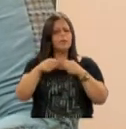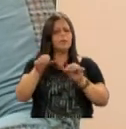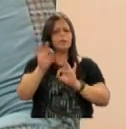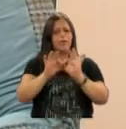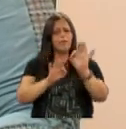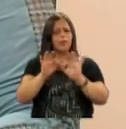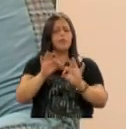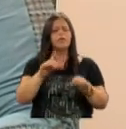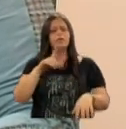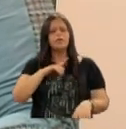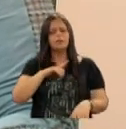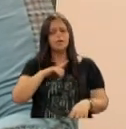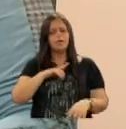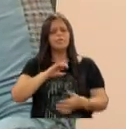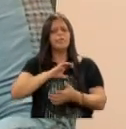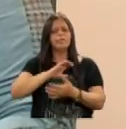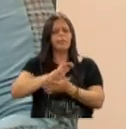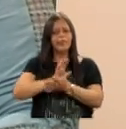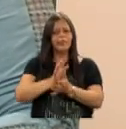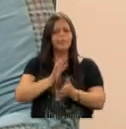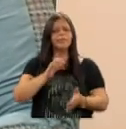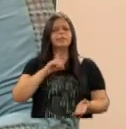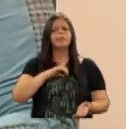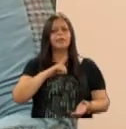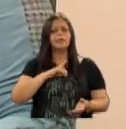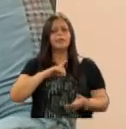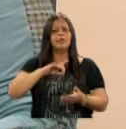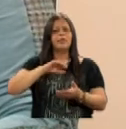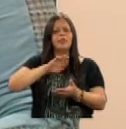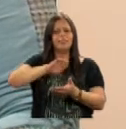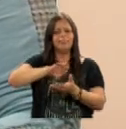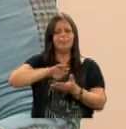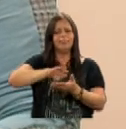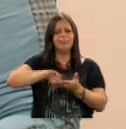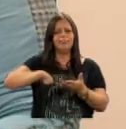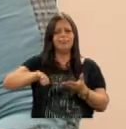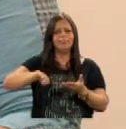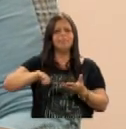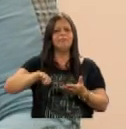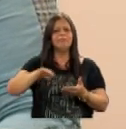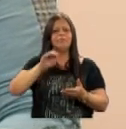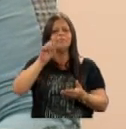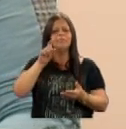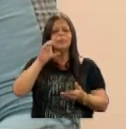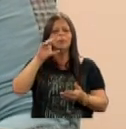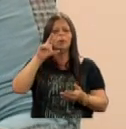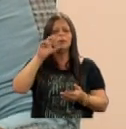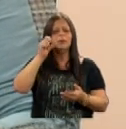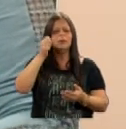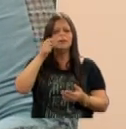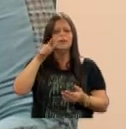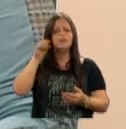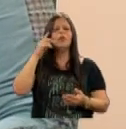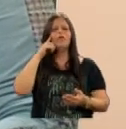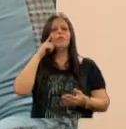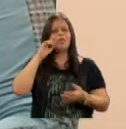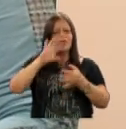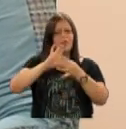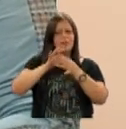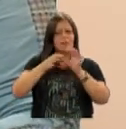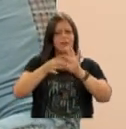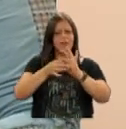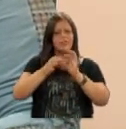nós temos ainda preconceito nós temos a exclusão na então quando a gente viu por exemplo o caso das nossas olimpíadas